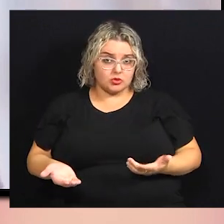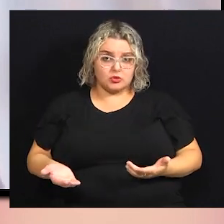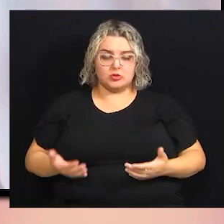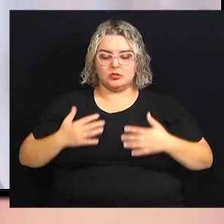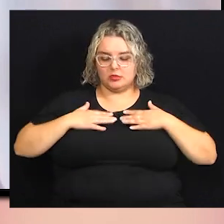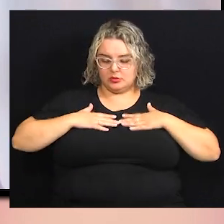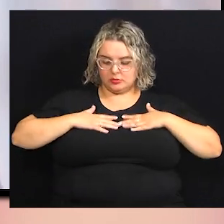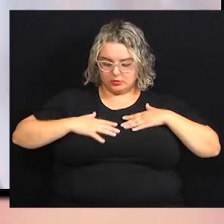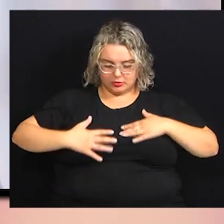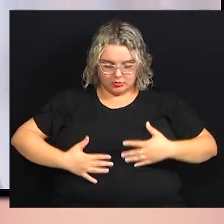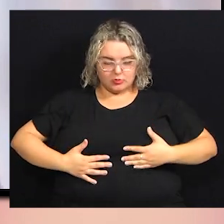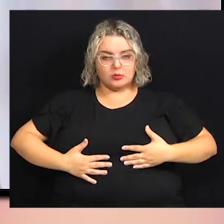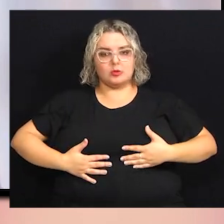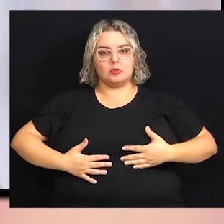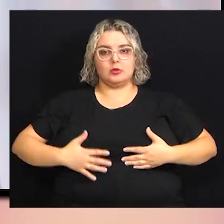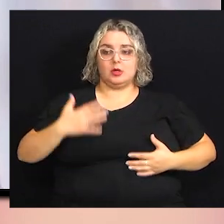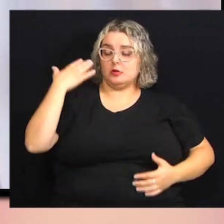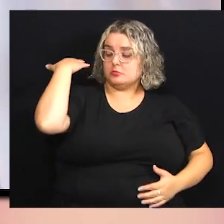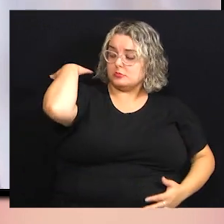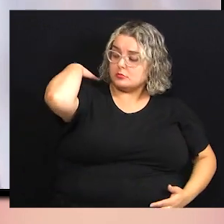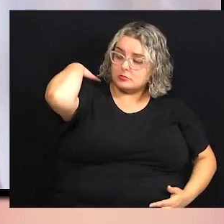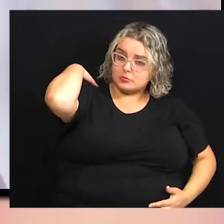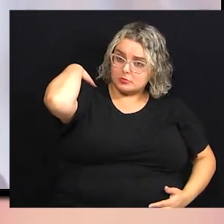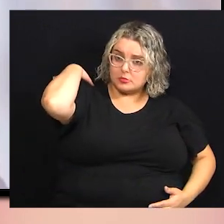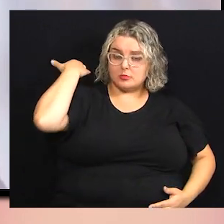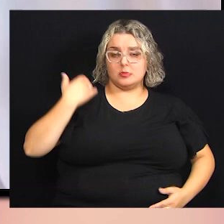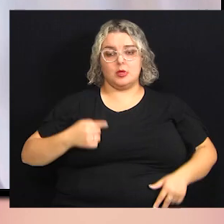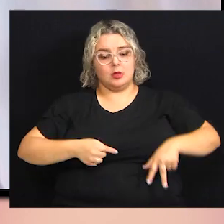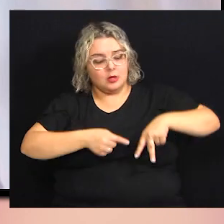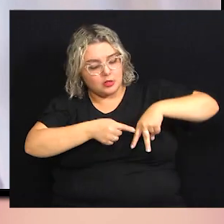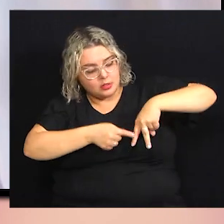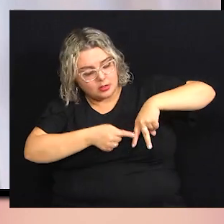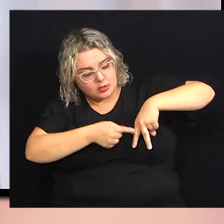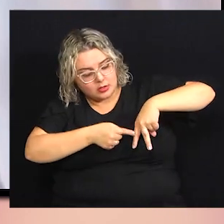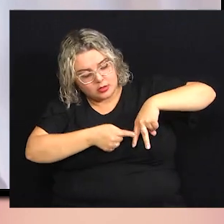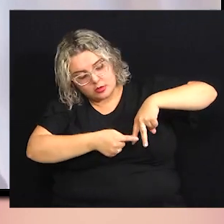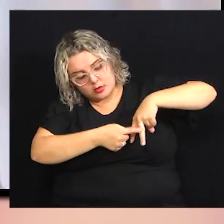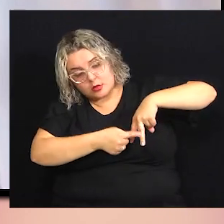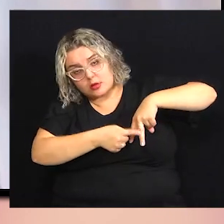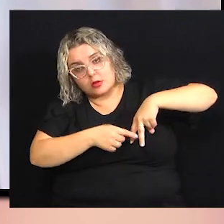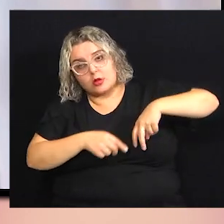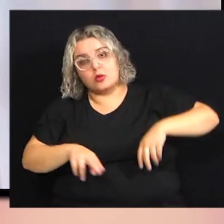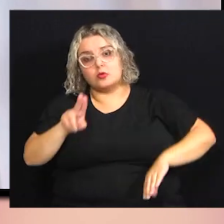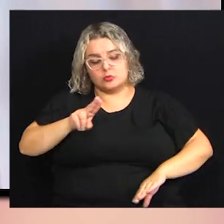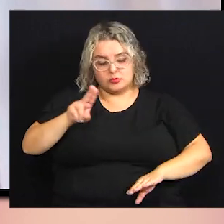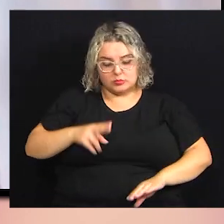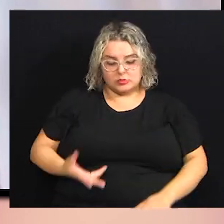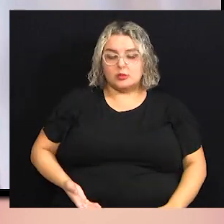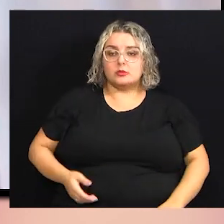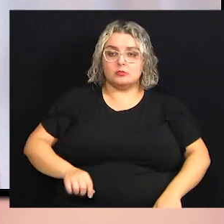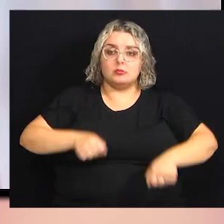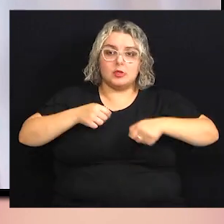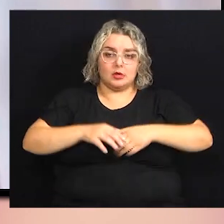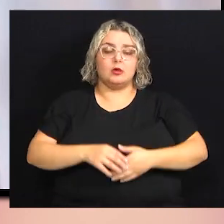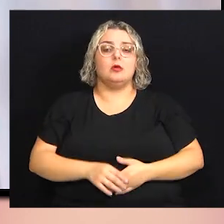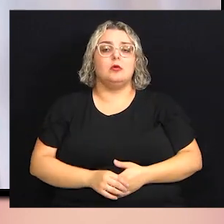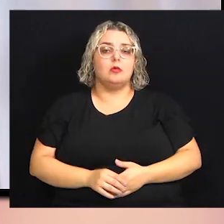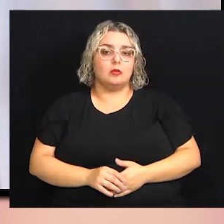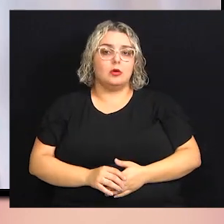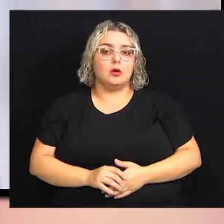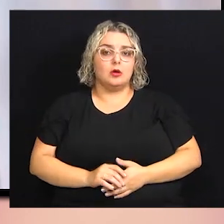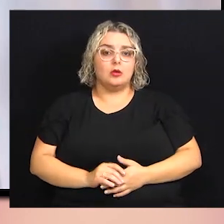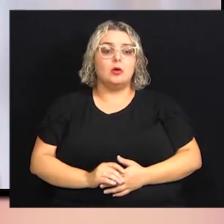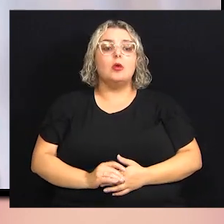cobertas. Então, no tórax, na região das costas, na área da coxa, que às vezes a gente está sempre usando alguma roupa por cima, então a